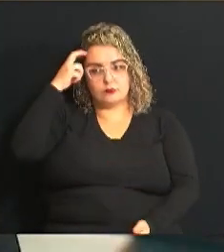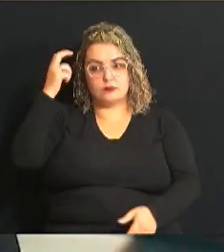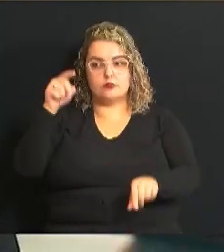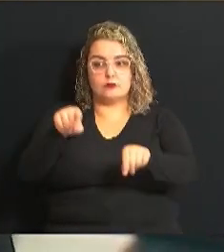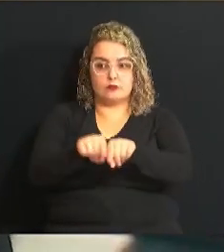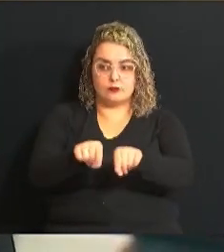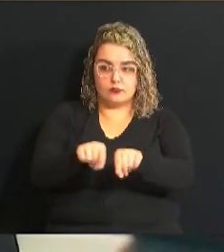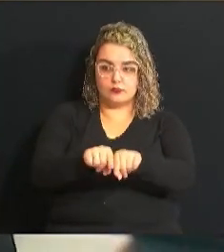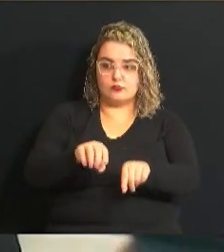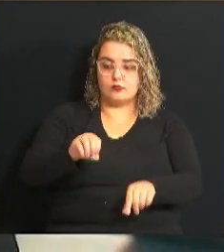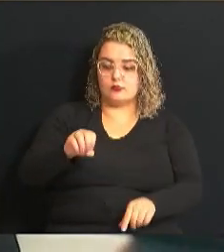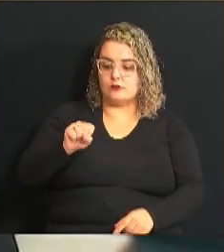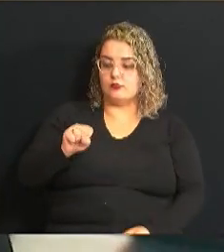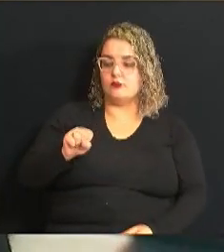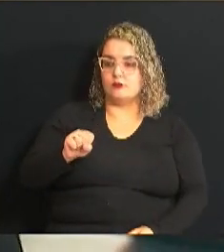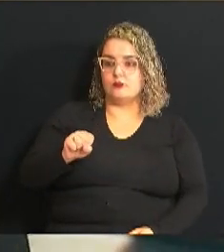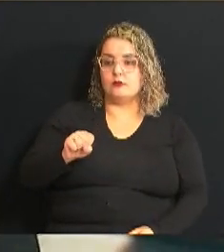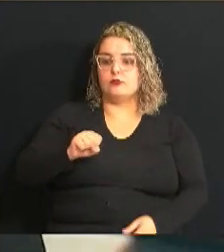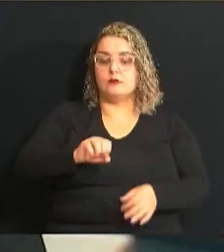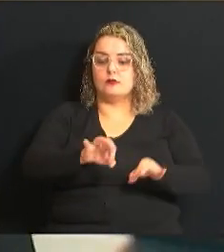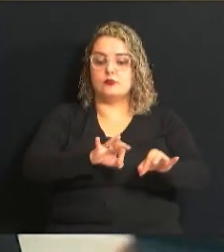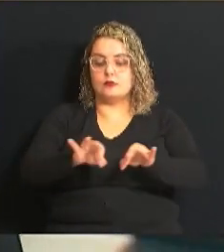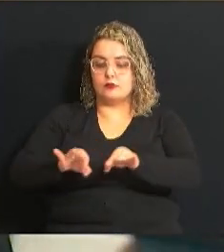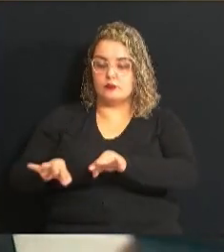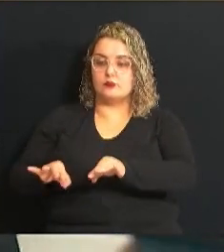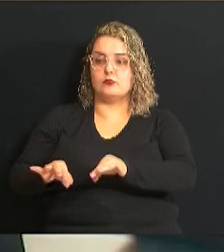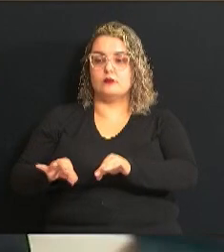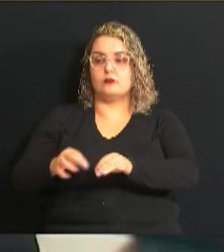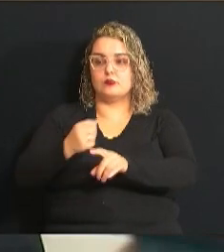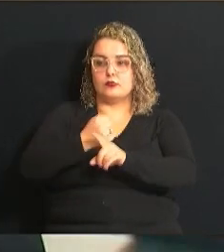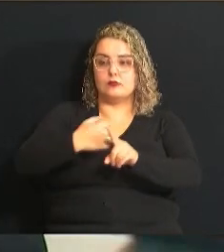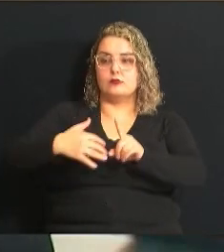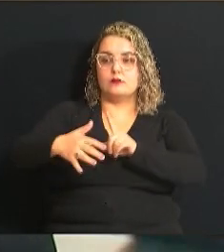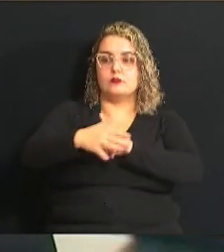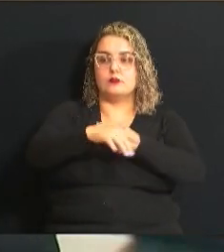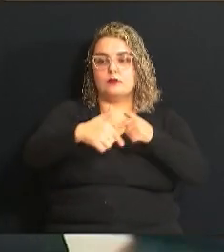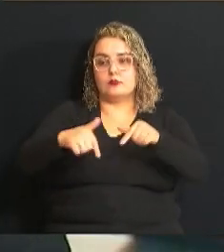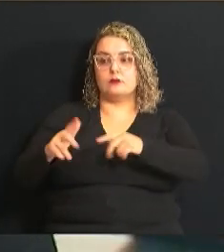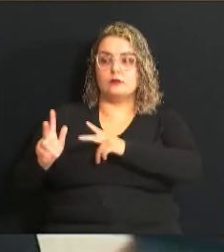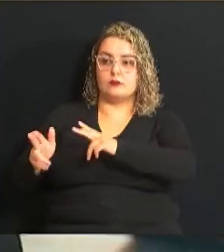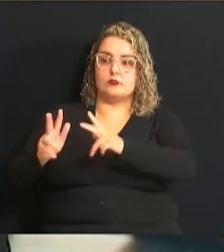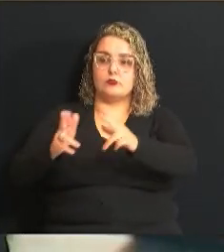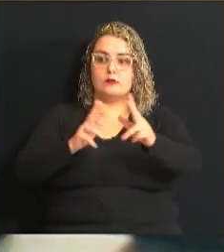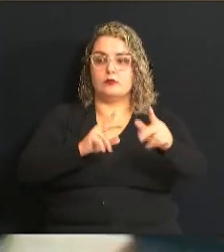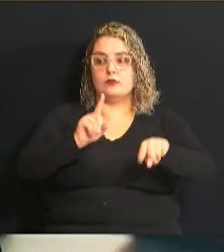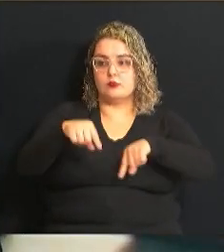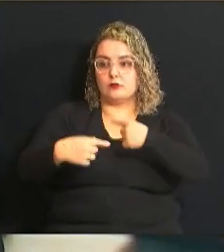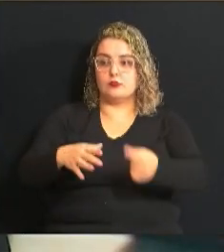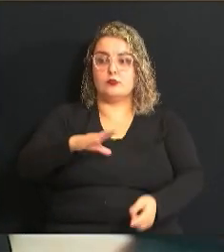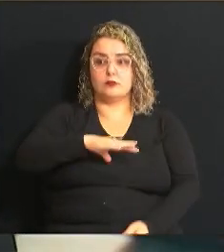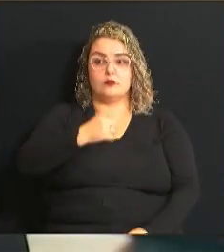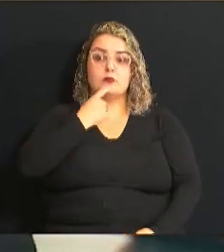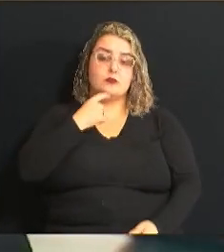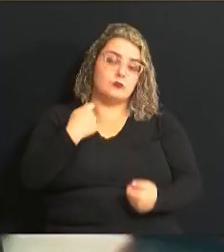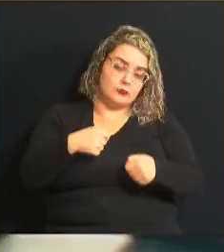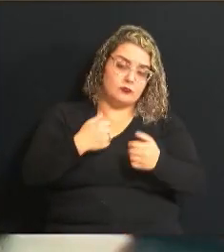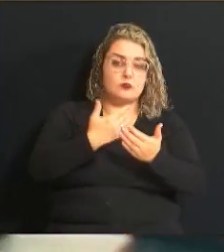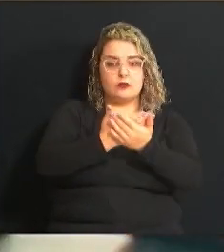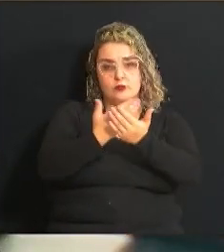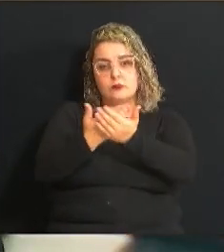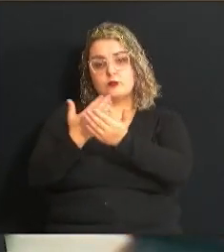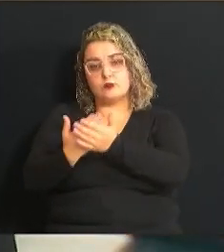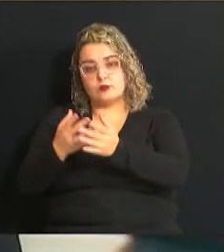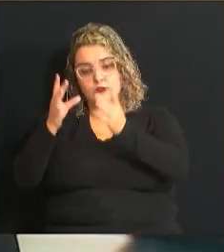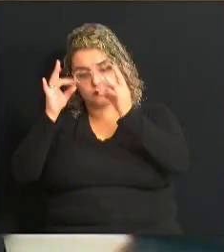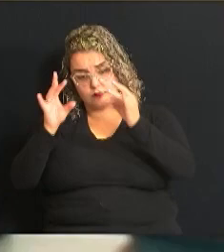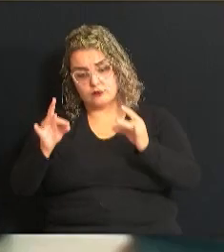as OS, organizações sociais que fazem esse trabalho já em outras cidades e que, lógico, precisaria de um estudo apropriado, porque cada